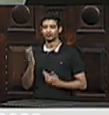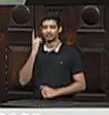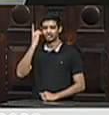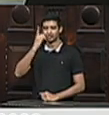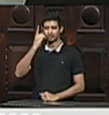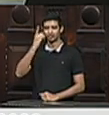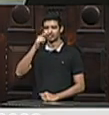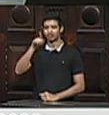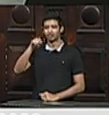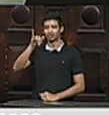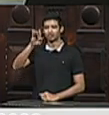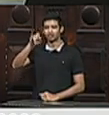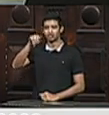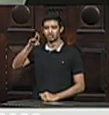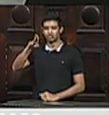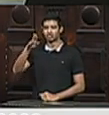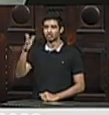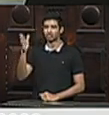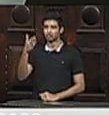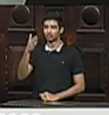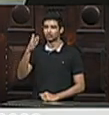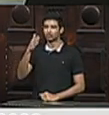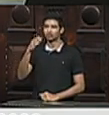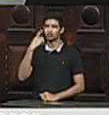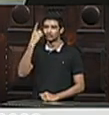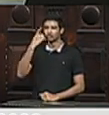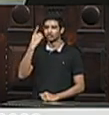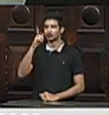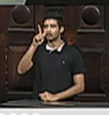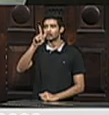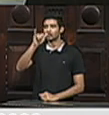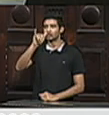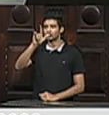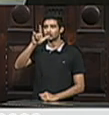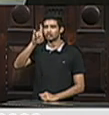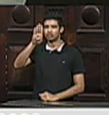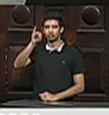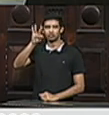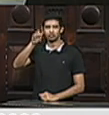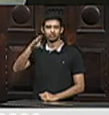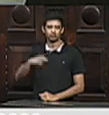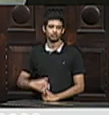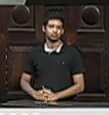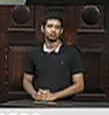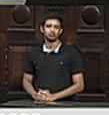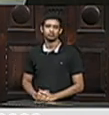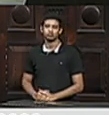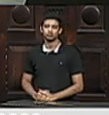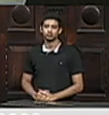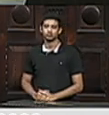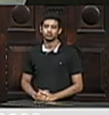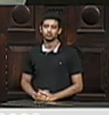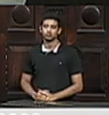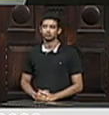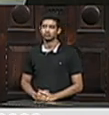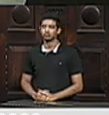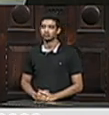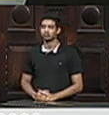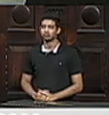consigo. Se os devedores do Estado praticassem isso com o Estado, ou seja, depois de 2 anos dissessem